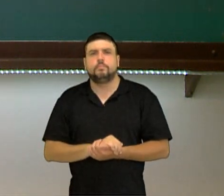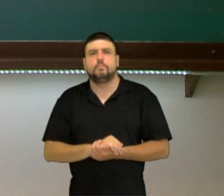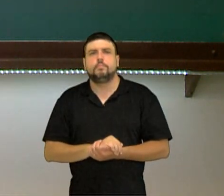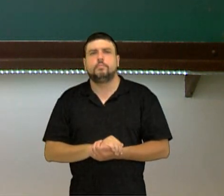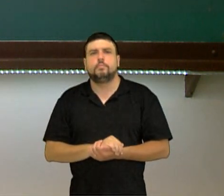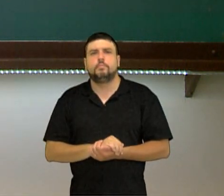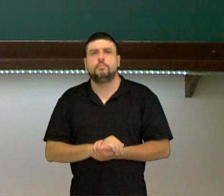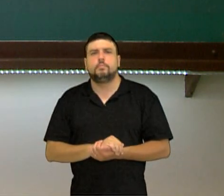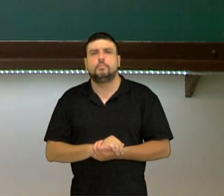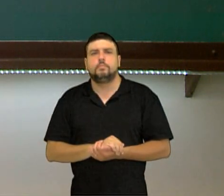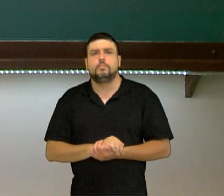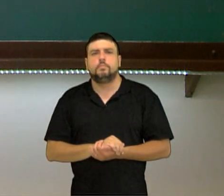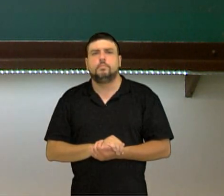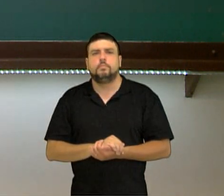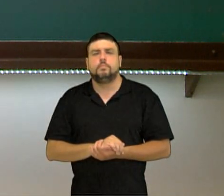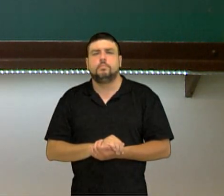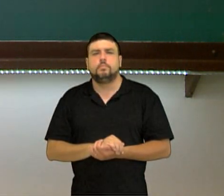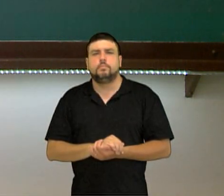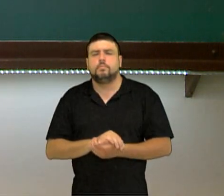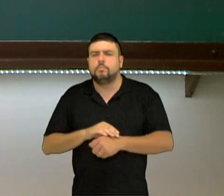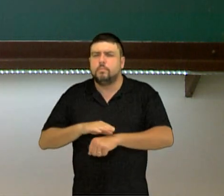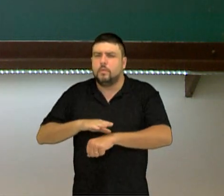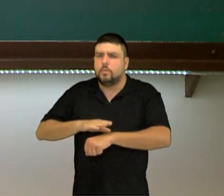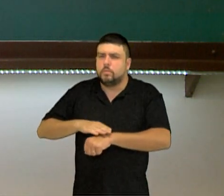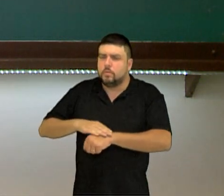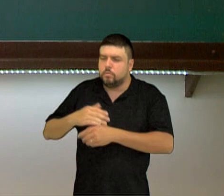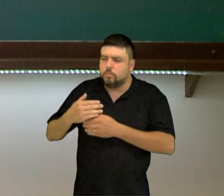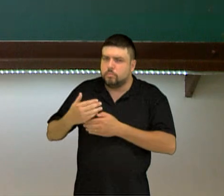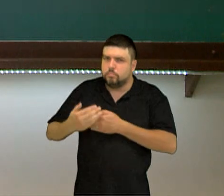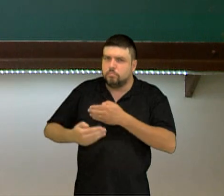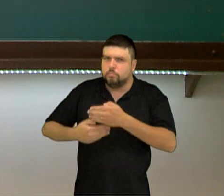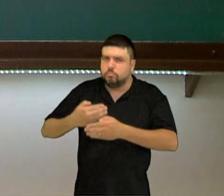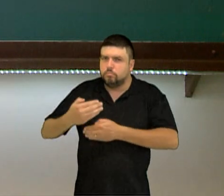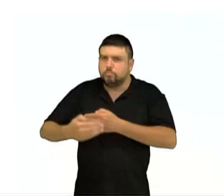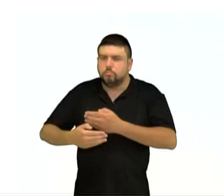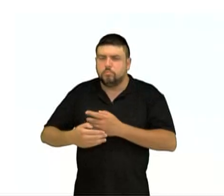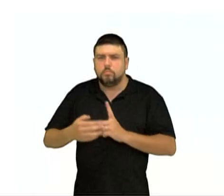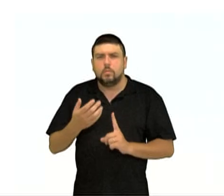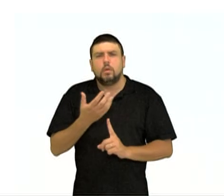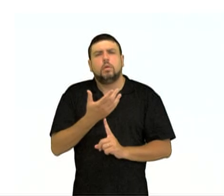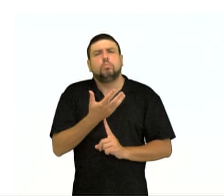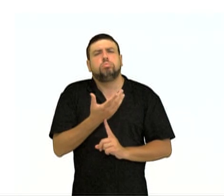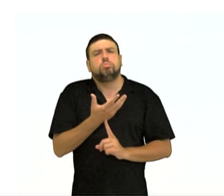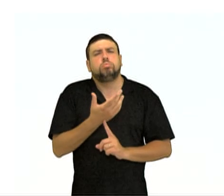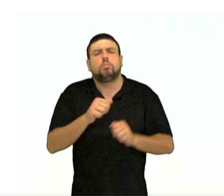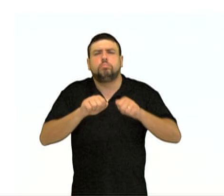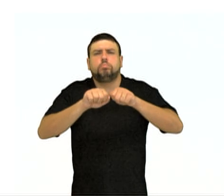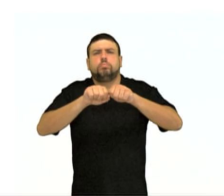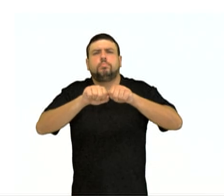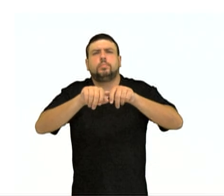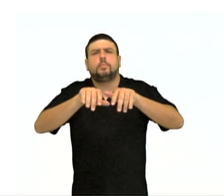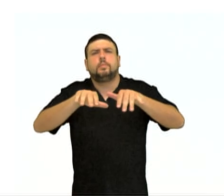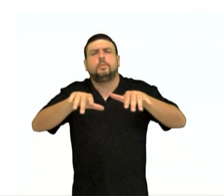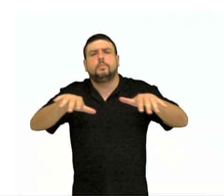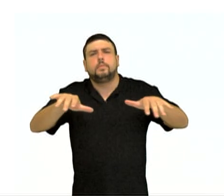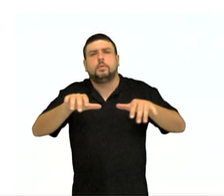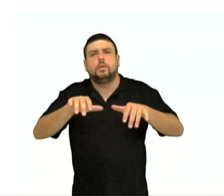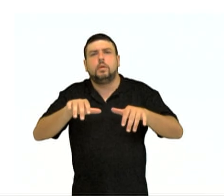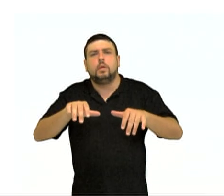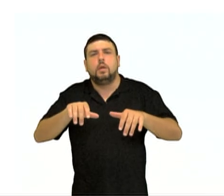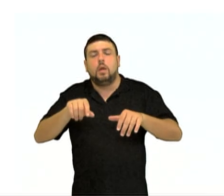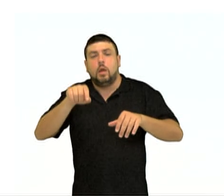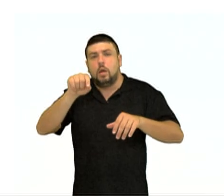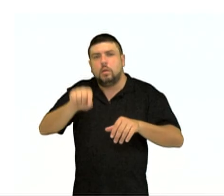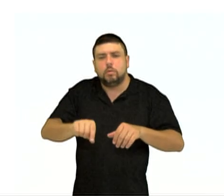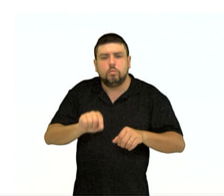Com o tempo, a luz das velas se popularizou e mudou a maneira de encarar